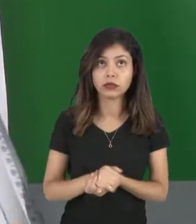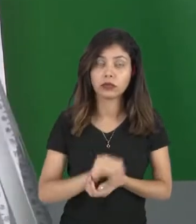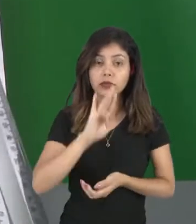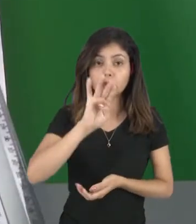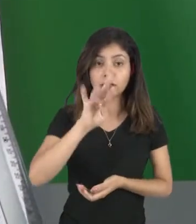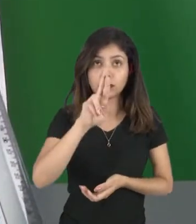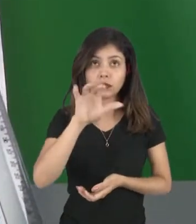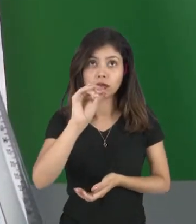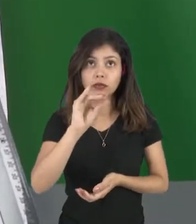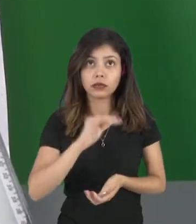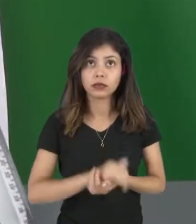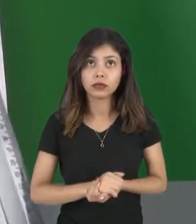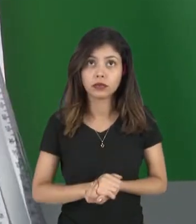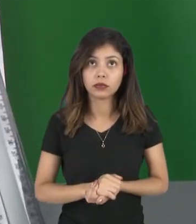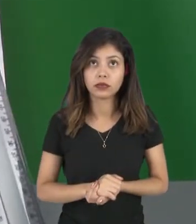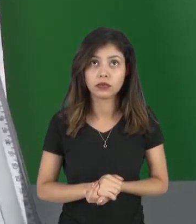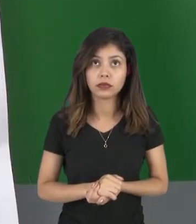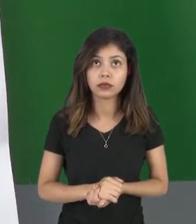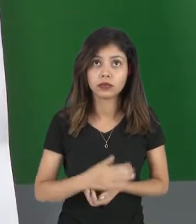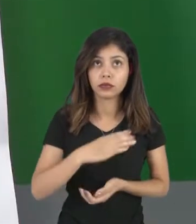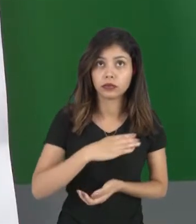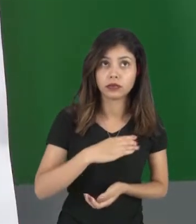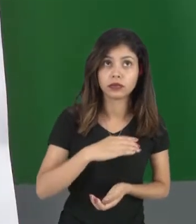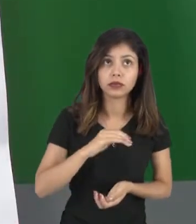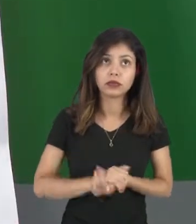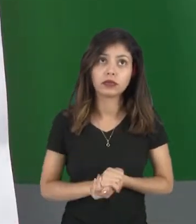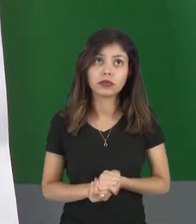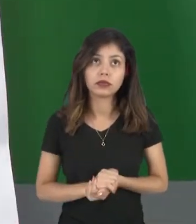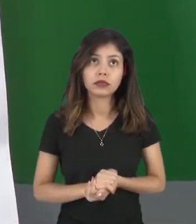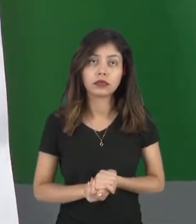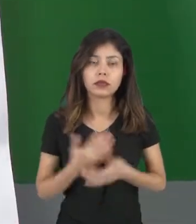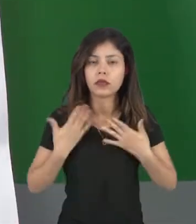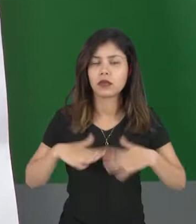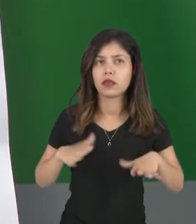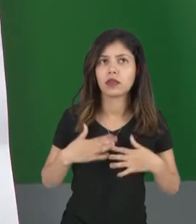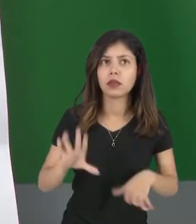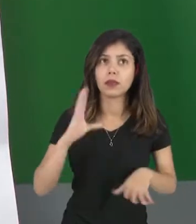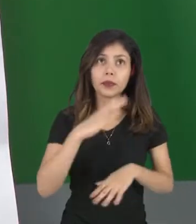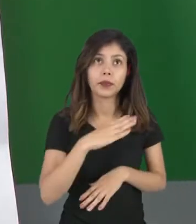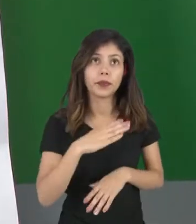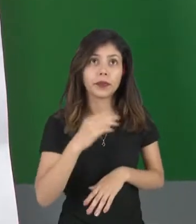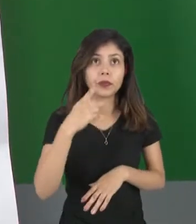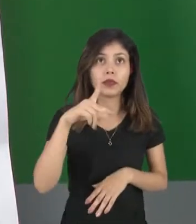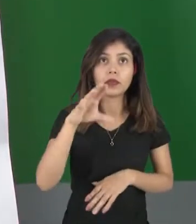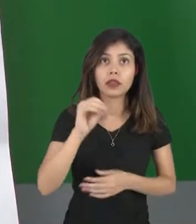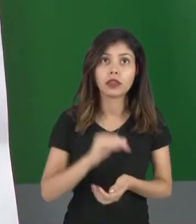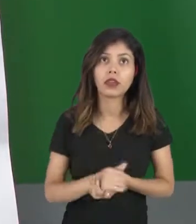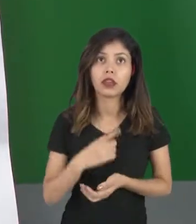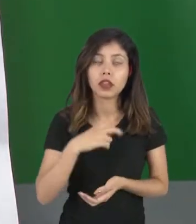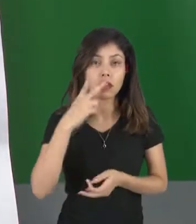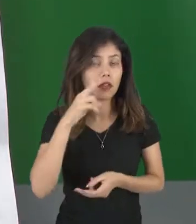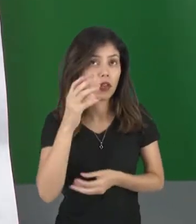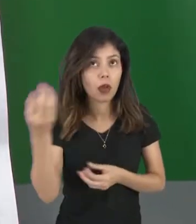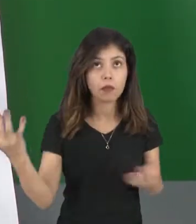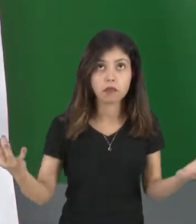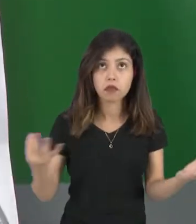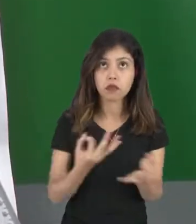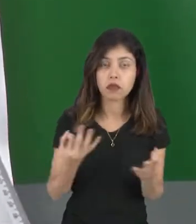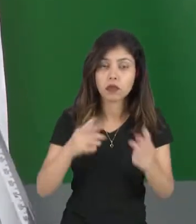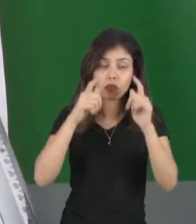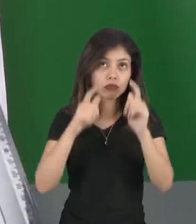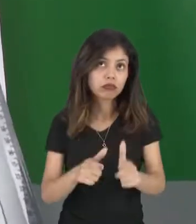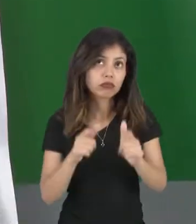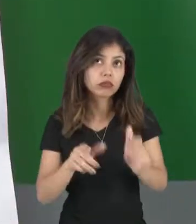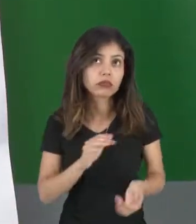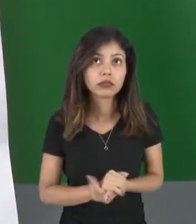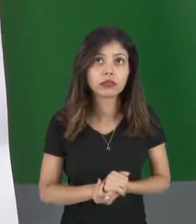é uma cidadezinha interiorana, calma e considerada uma cidade polo, tendo em vista sua ótima localização, que